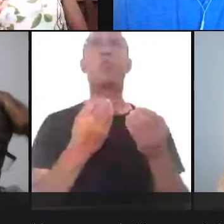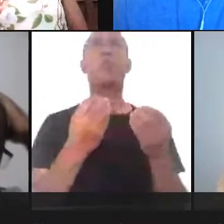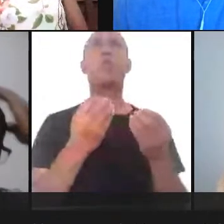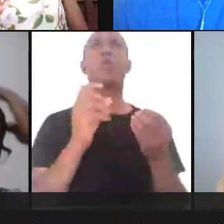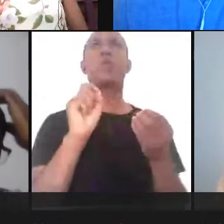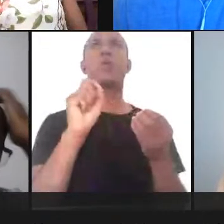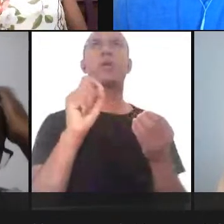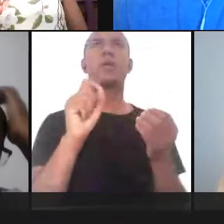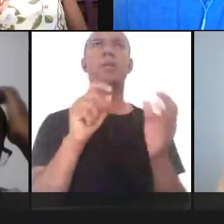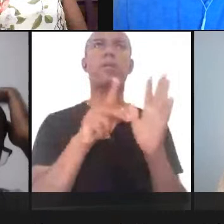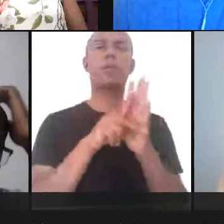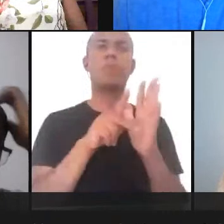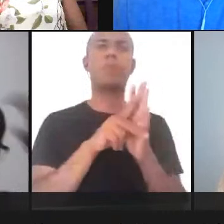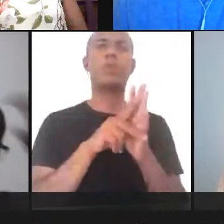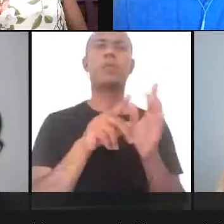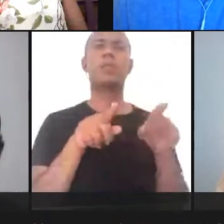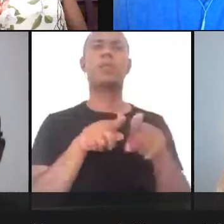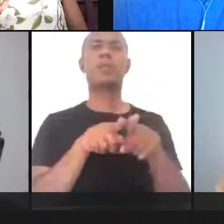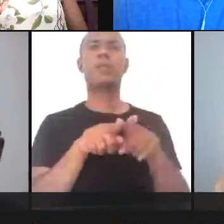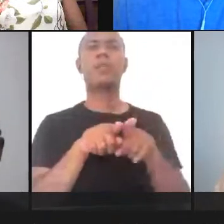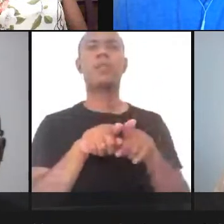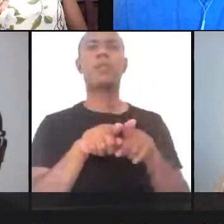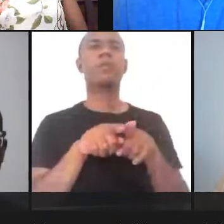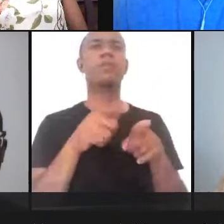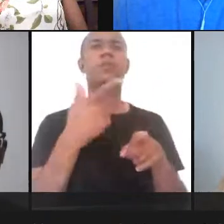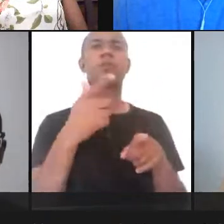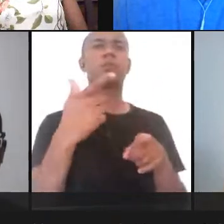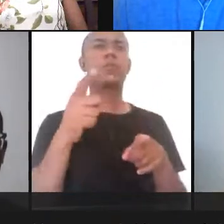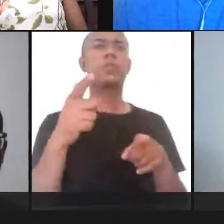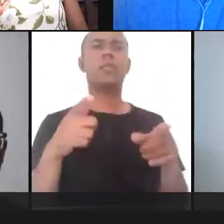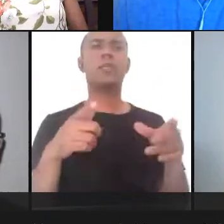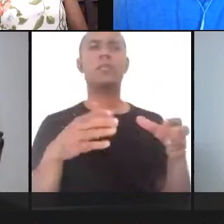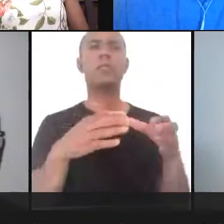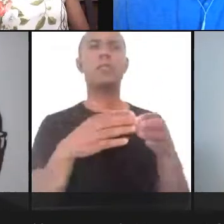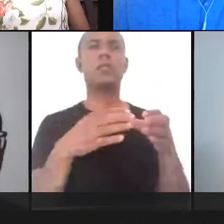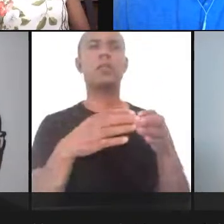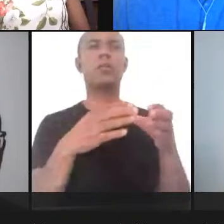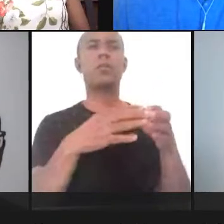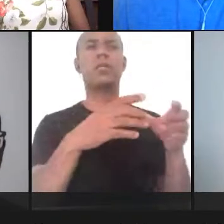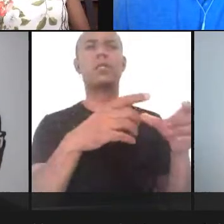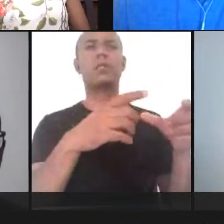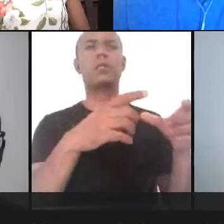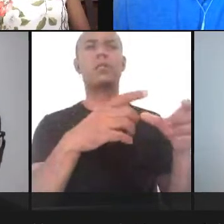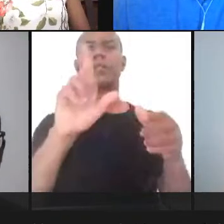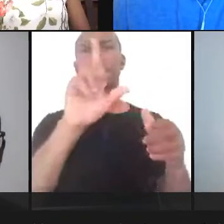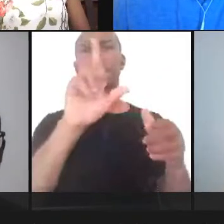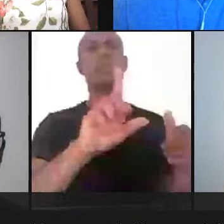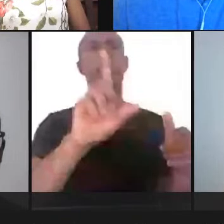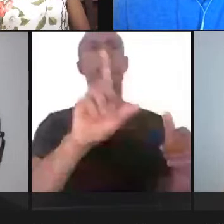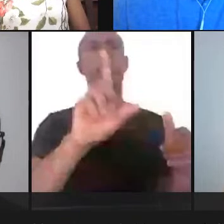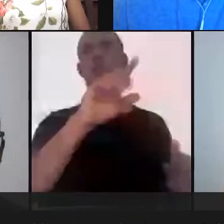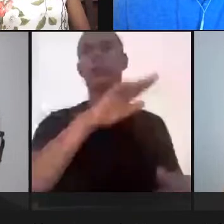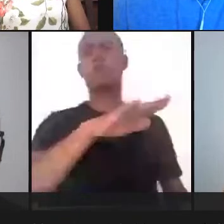pós-graduação, ainda não existe um espaço para da literatura a infanto-juvenil,